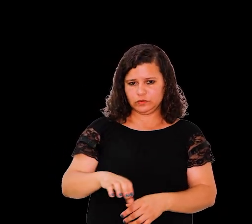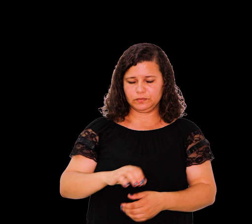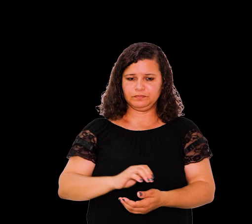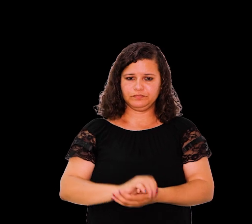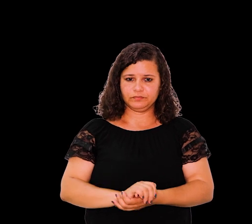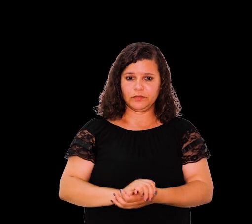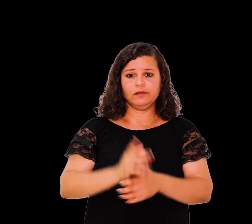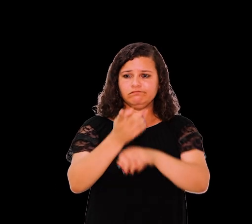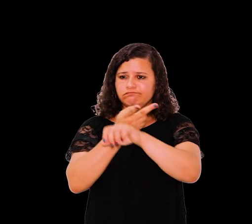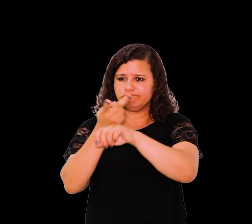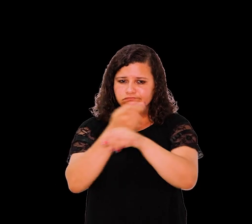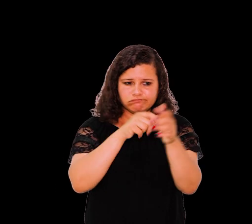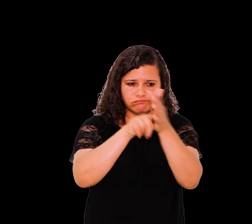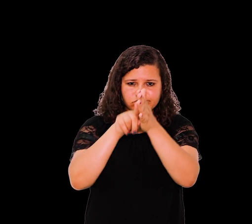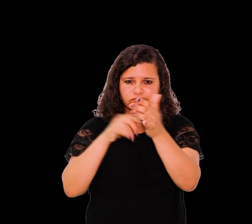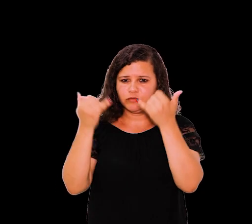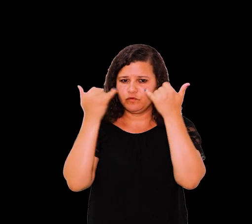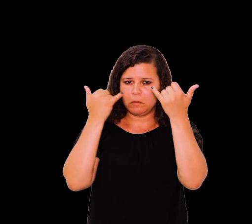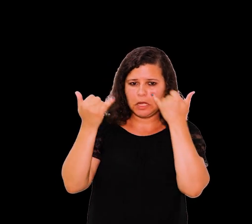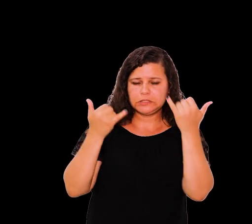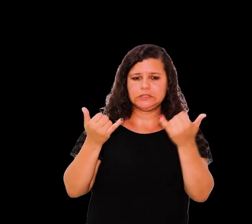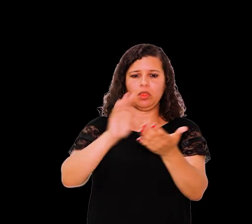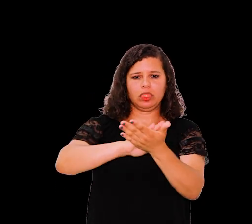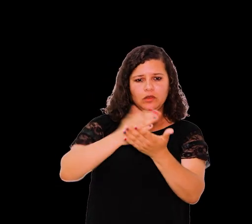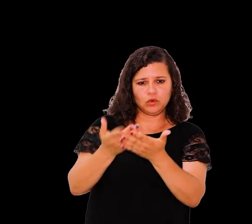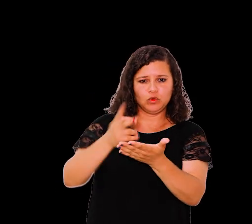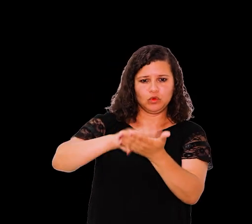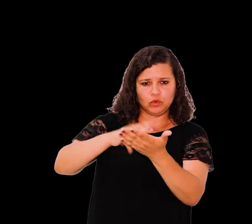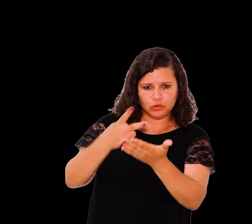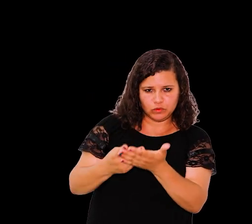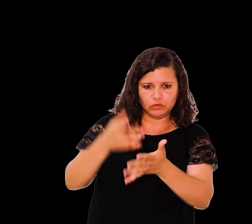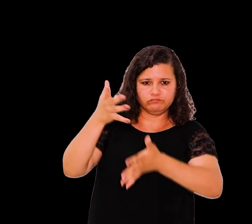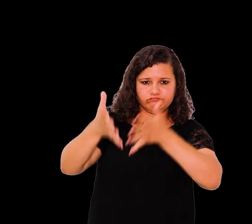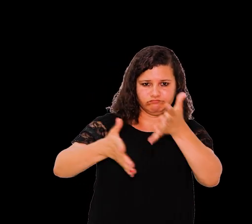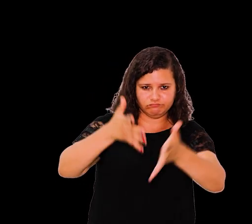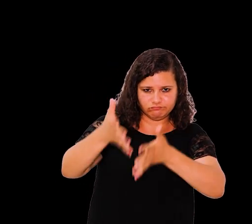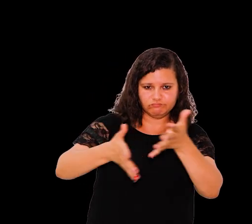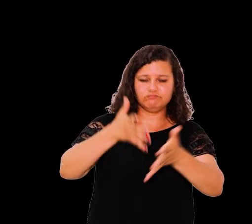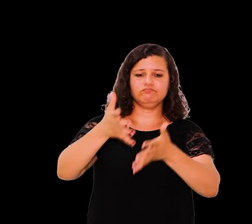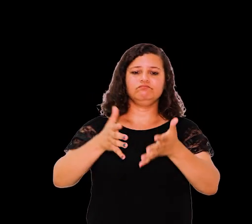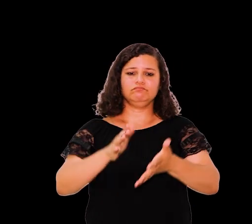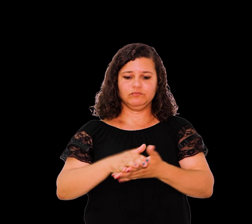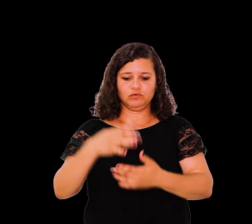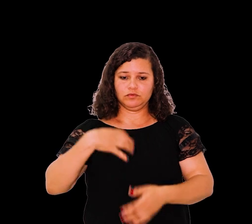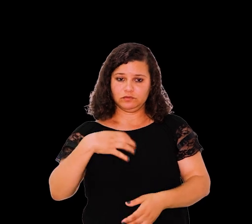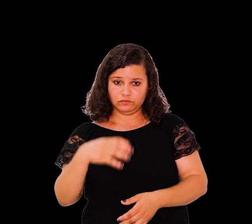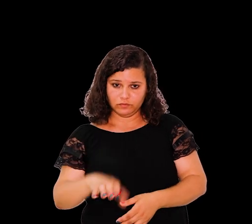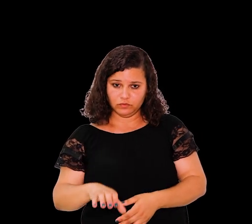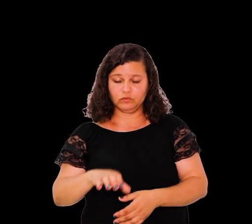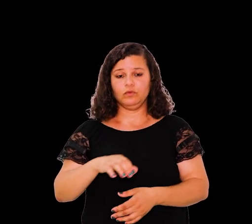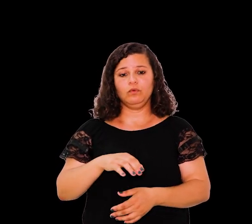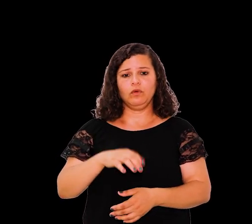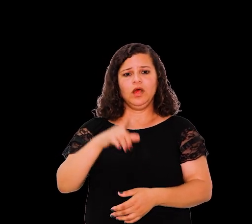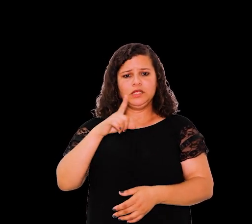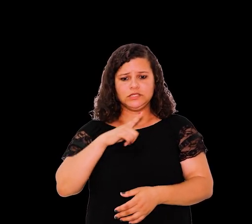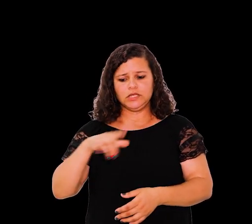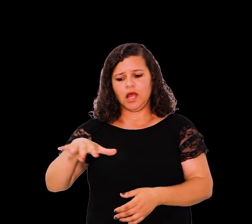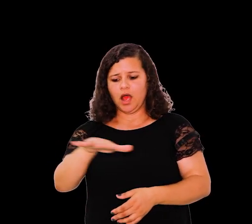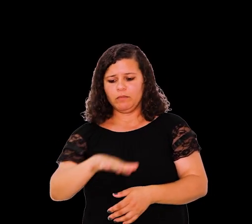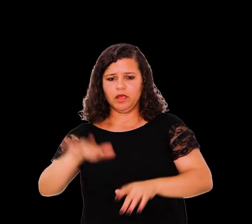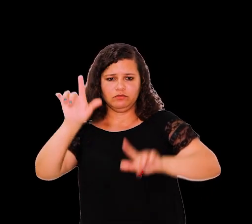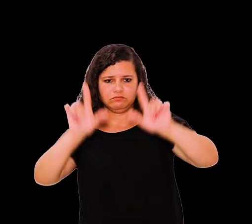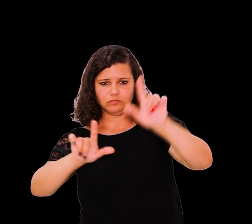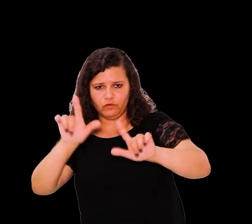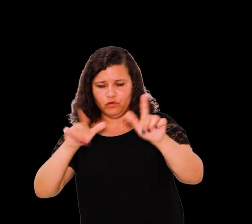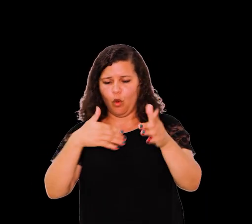em Salvador. Em busca de informações sobre os tradutores e intérpretes de língua de sinais em Salvador, seja